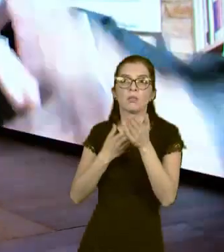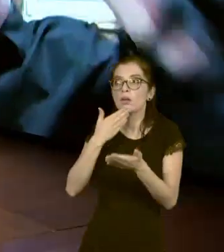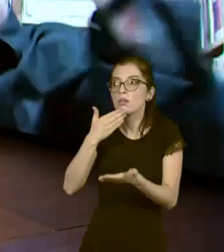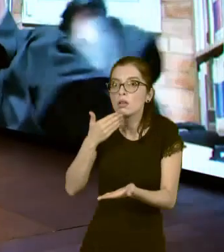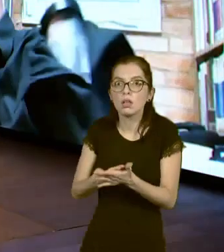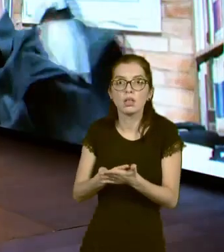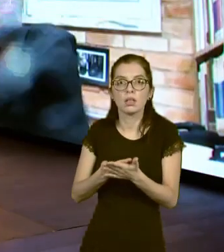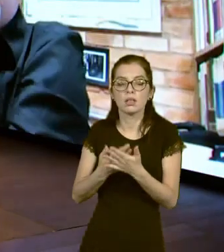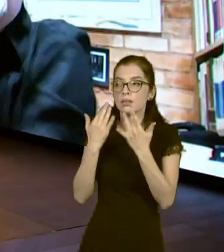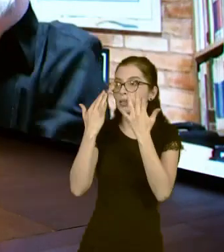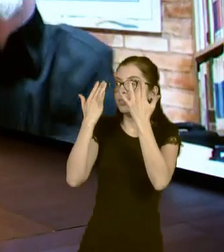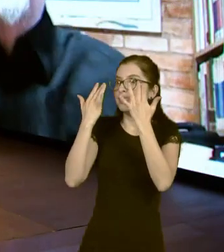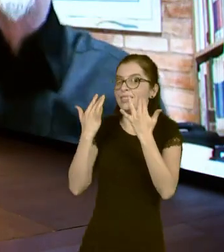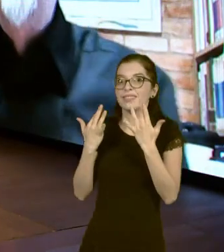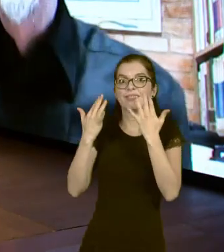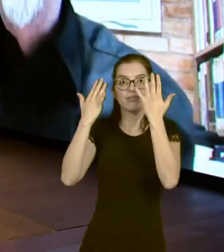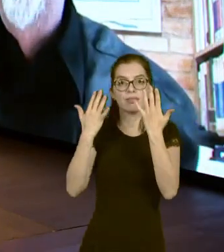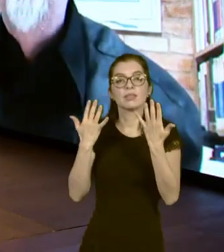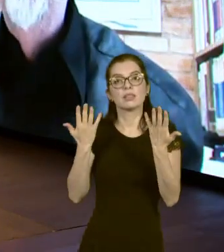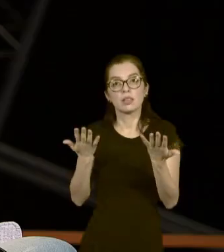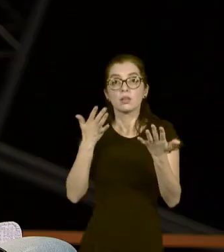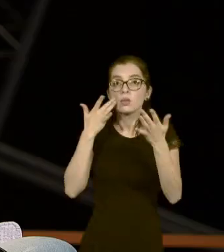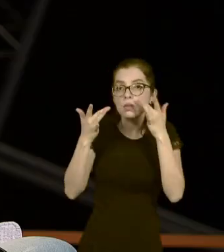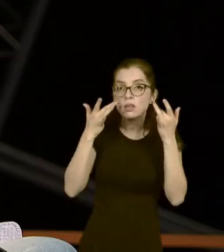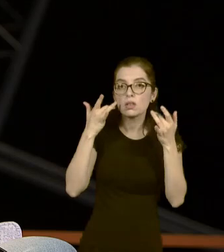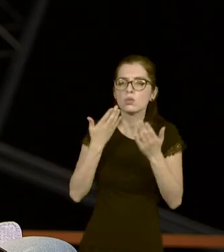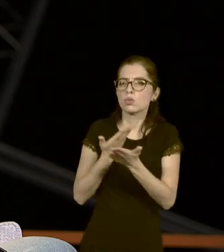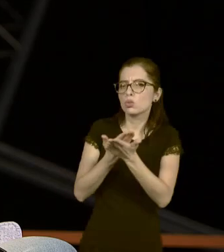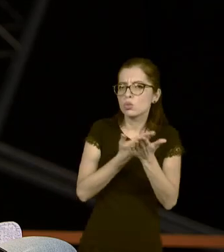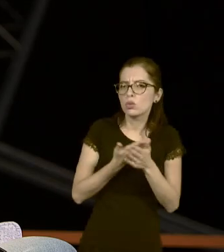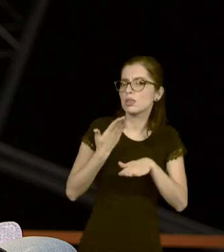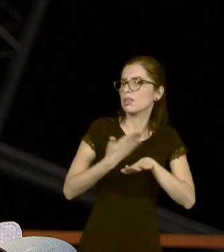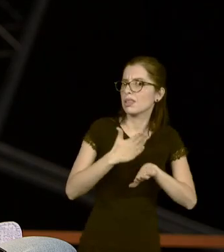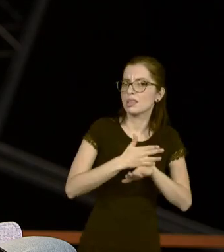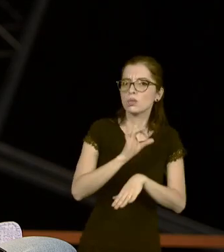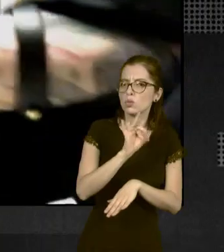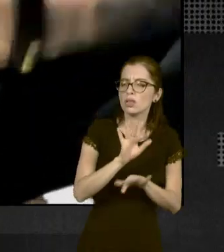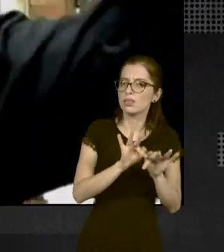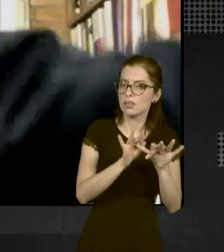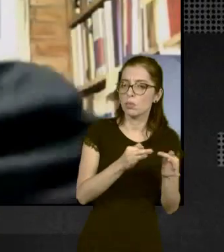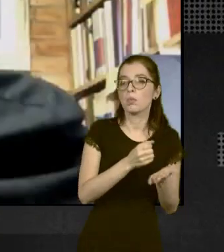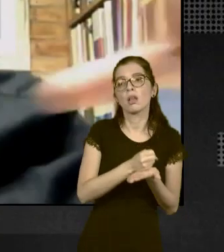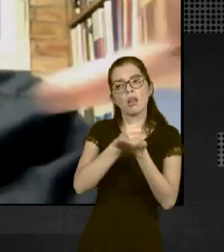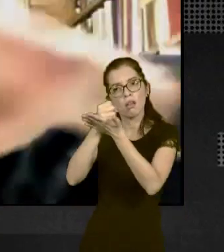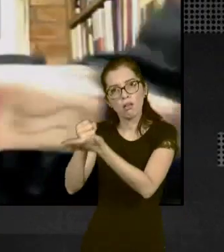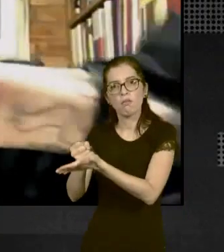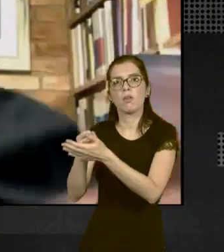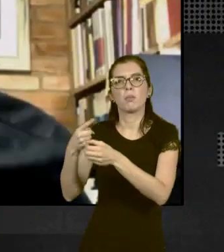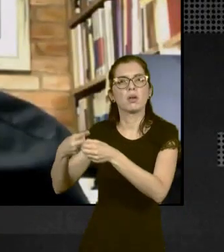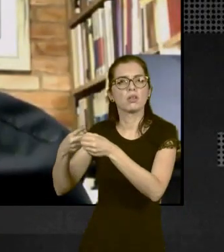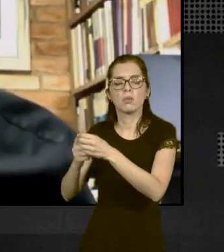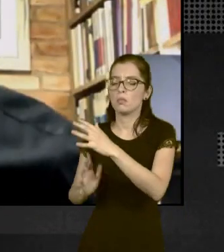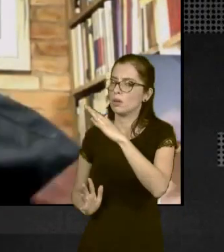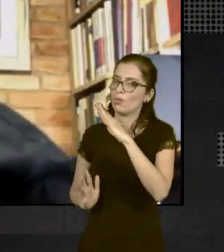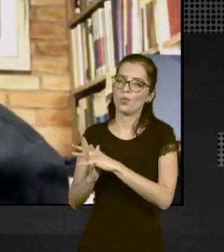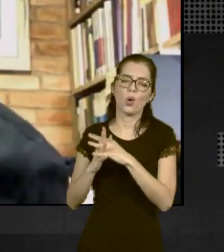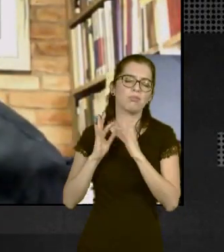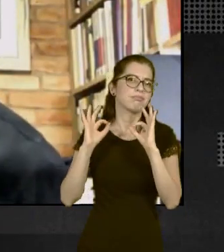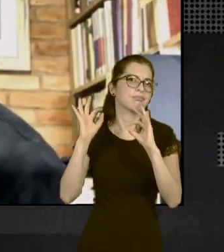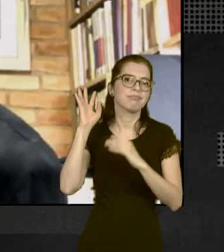Levava peças que eu via no Festival de Teatro Amador, se apresentavam lá, era o top